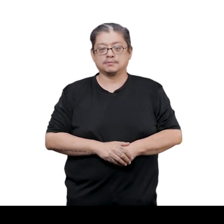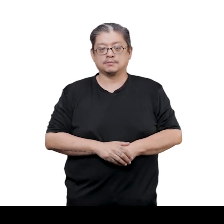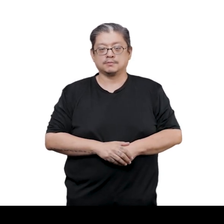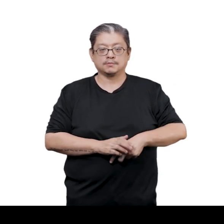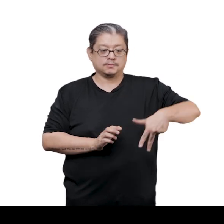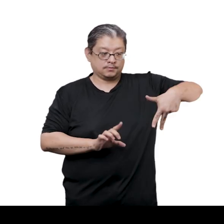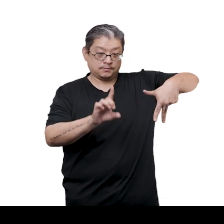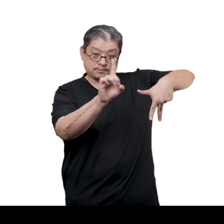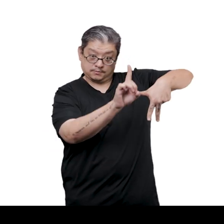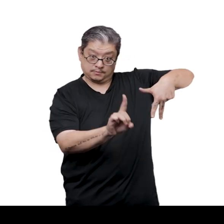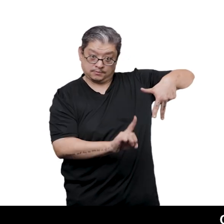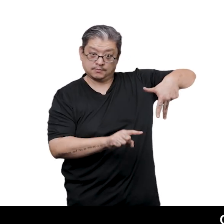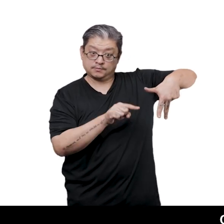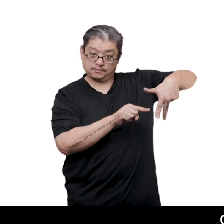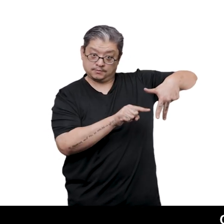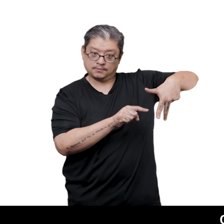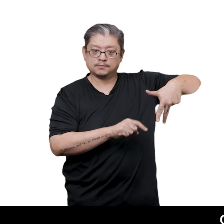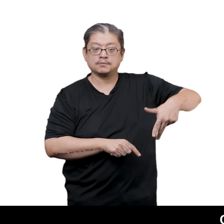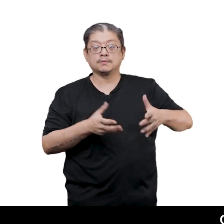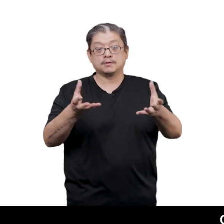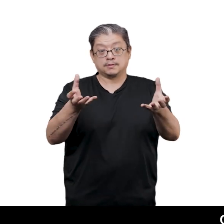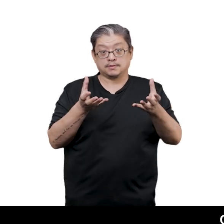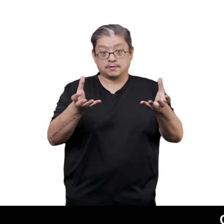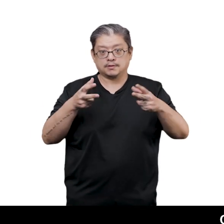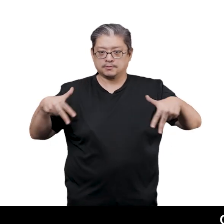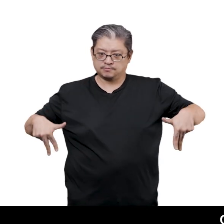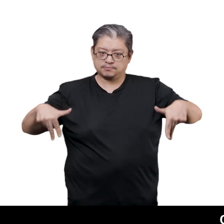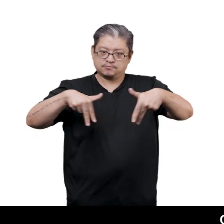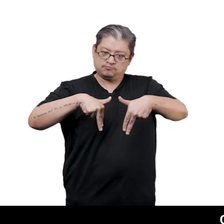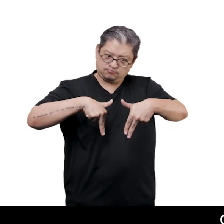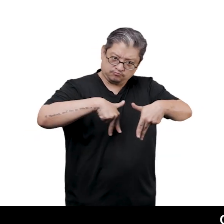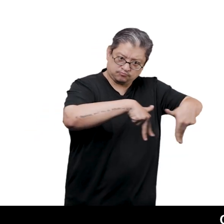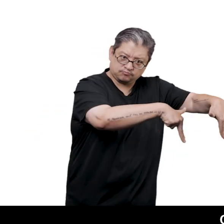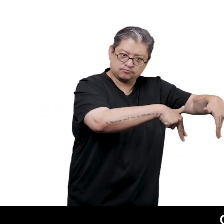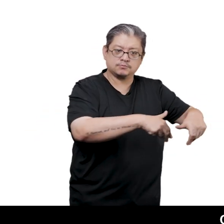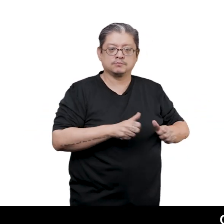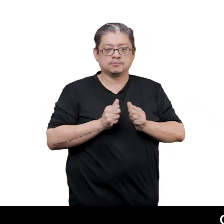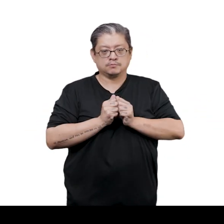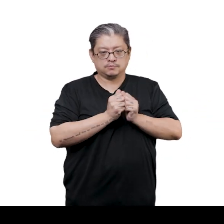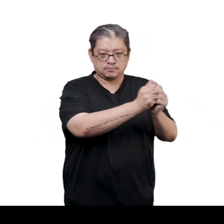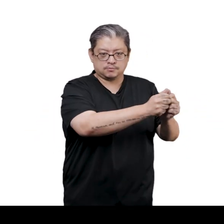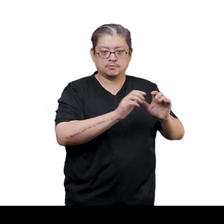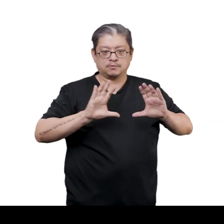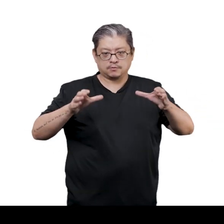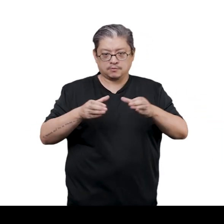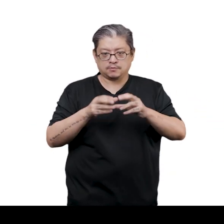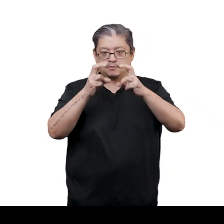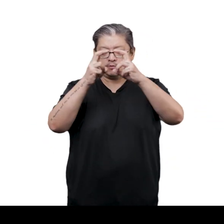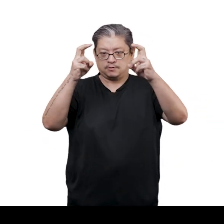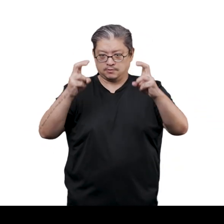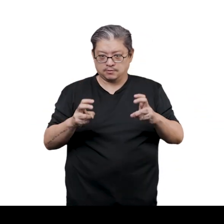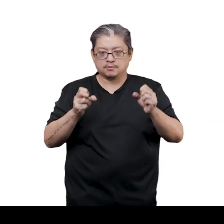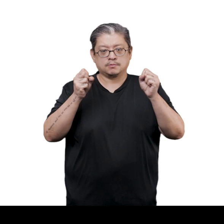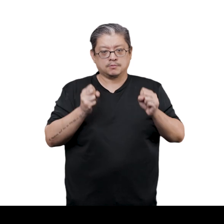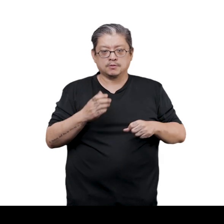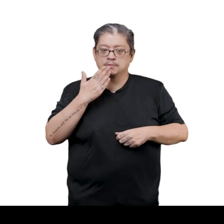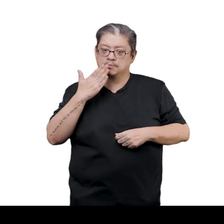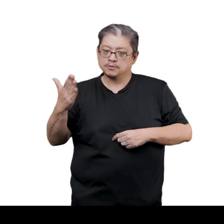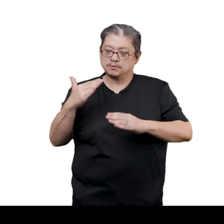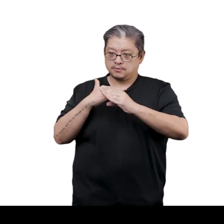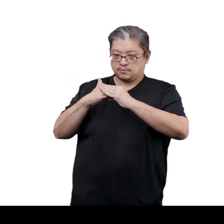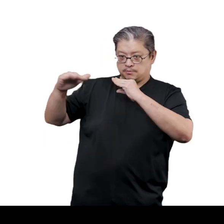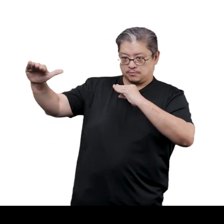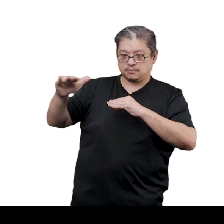As pessoas com deficiência que desejarem fazer uma visita acompanhada pela equipe do MASP podem solicitar pelo e-mail